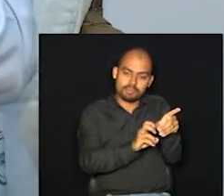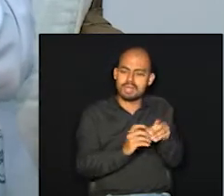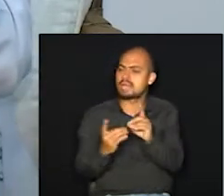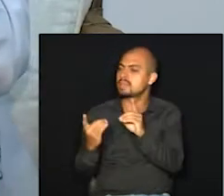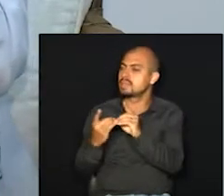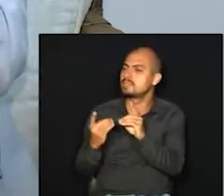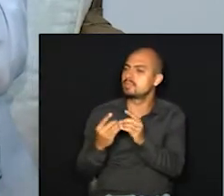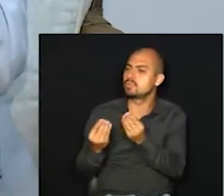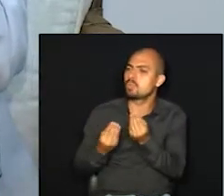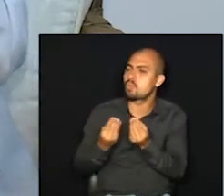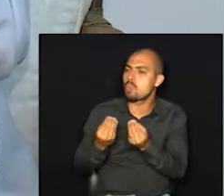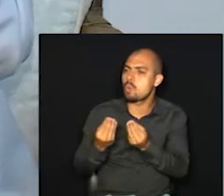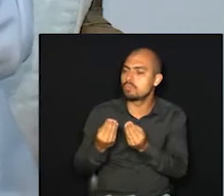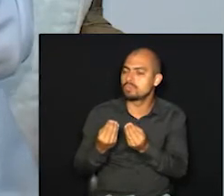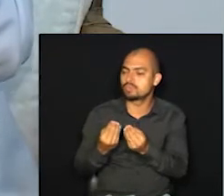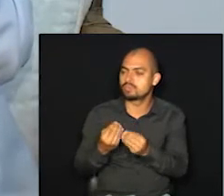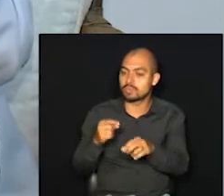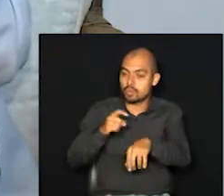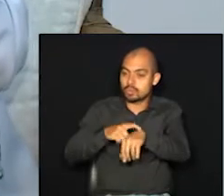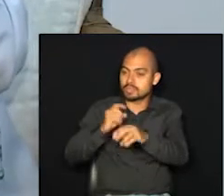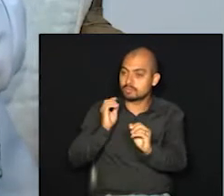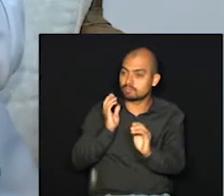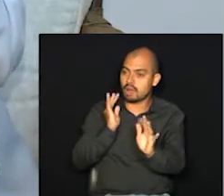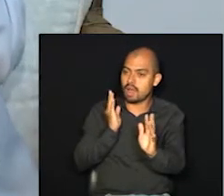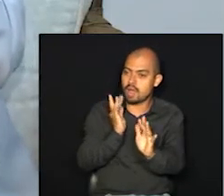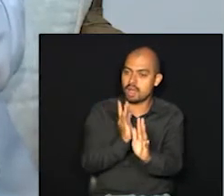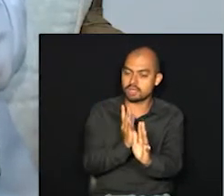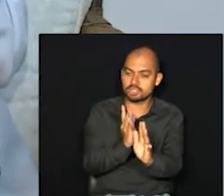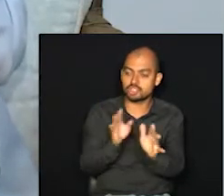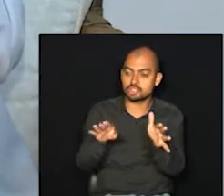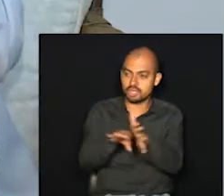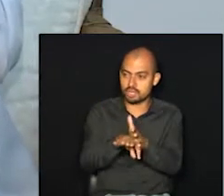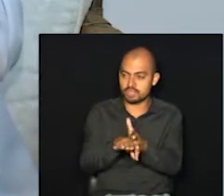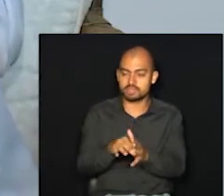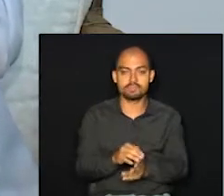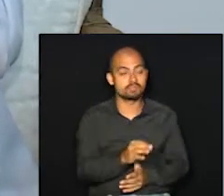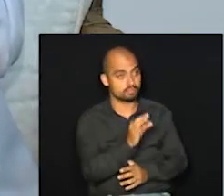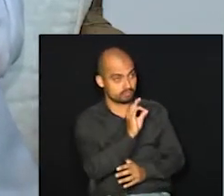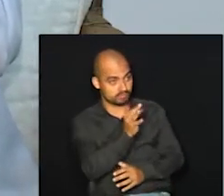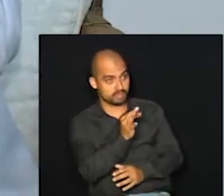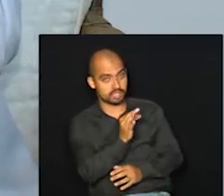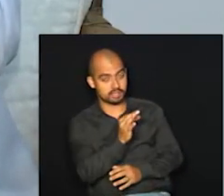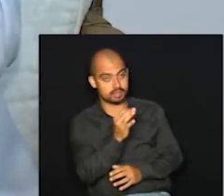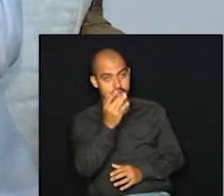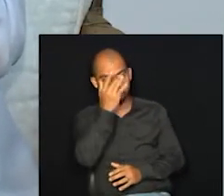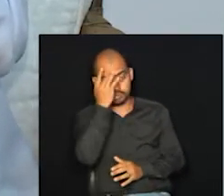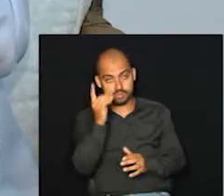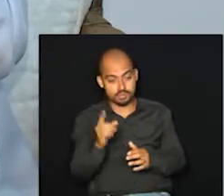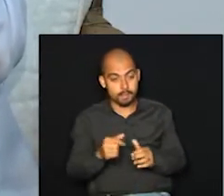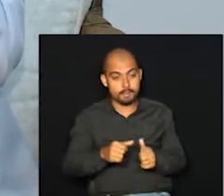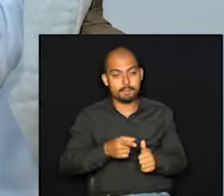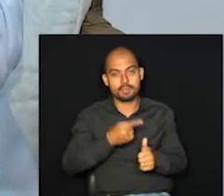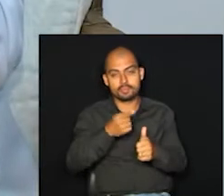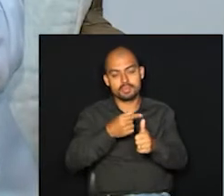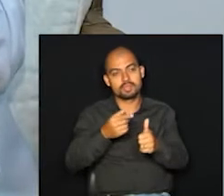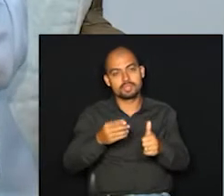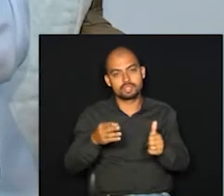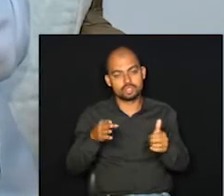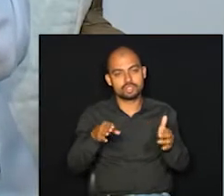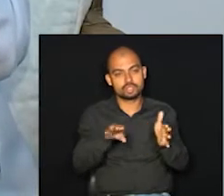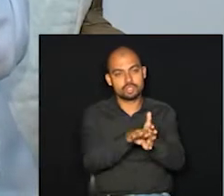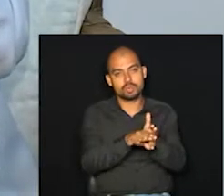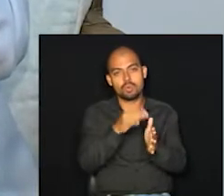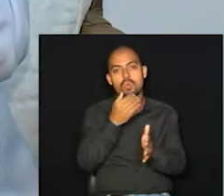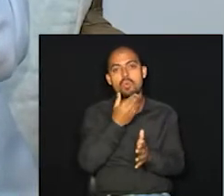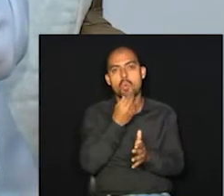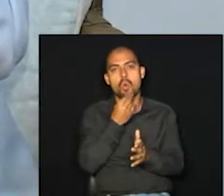de chegada? Como que vai funcionar isso? Por favor. Sim, o atendimento é por ordem de chegada. Aqueles homens que queiram fazer seus